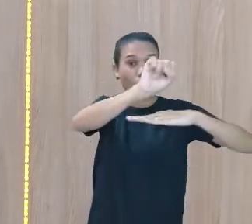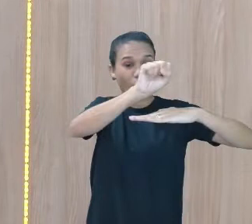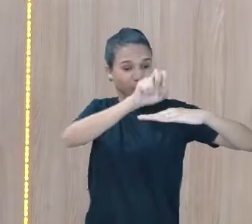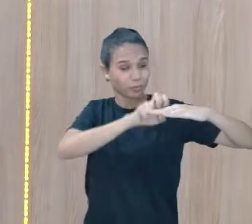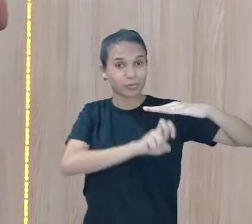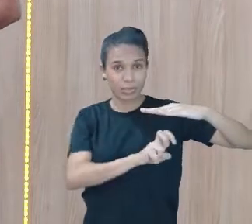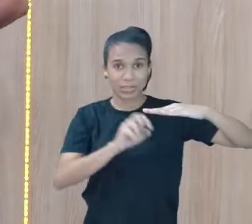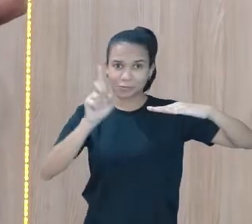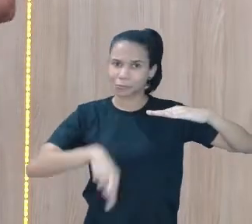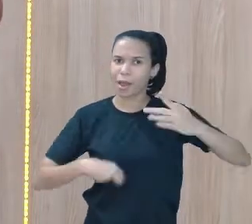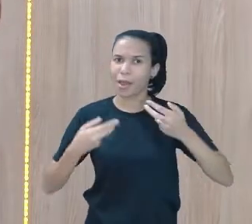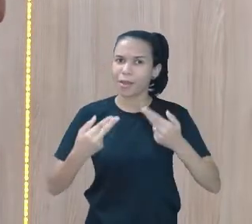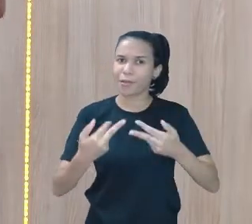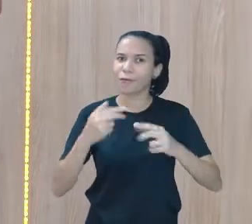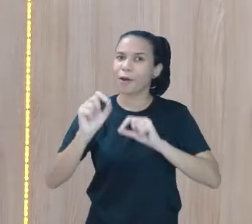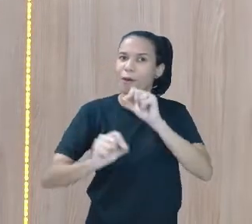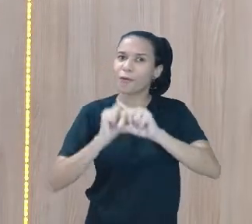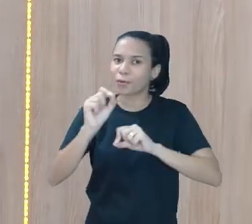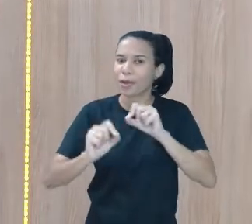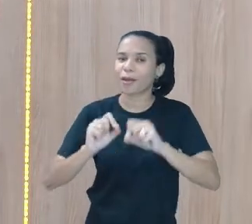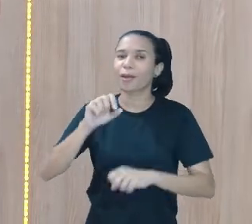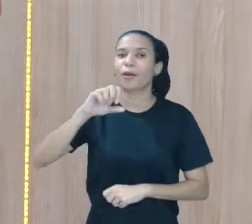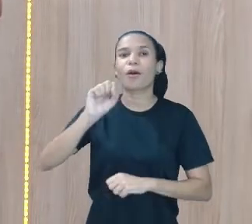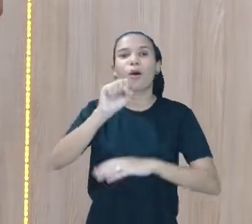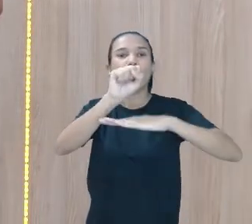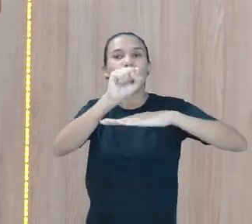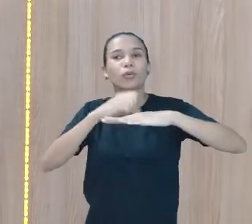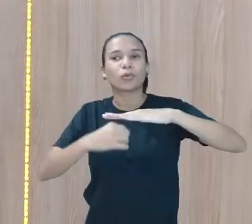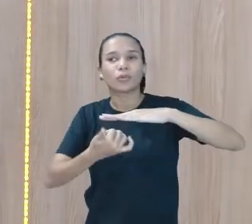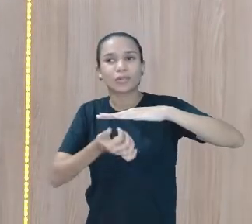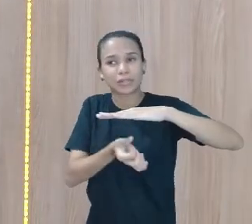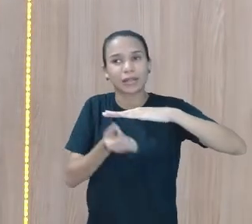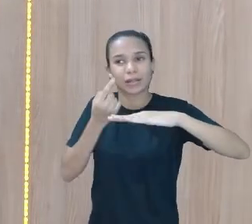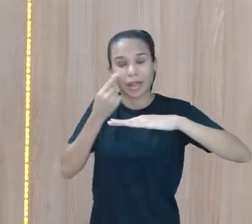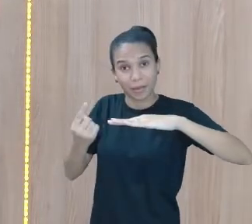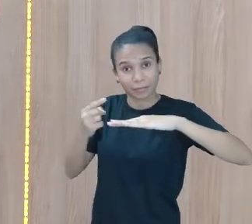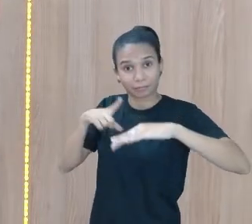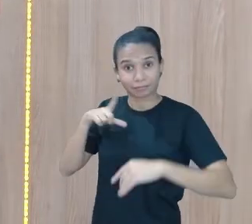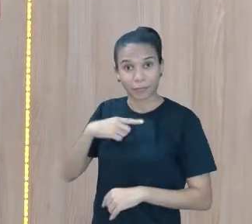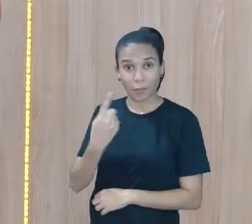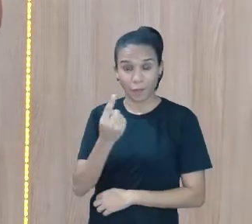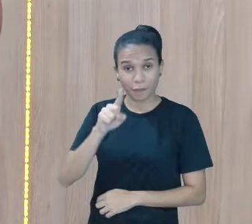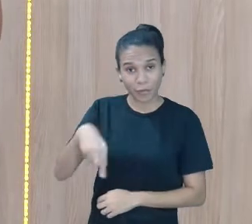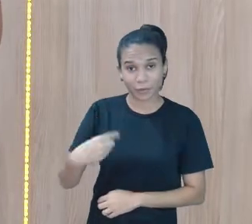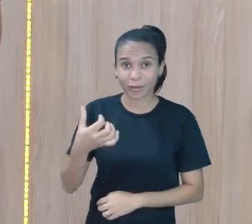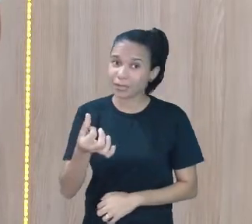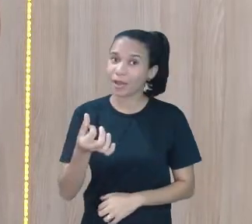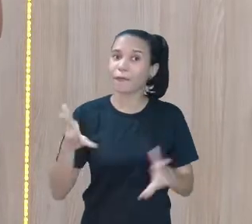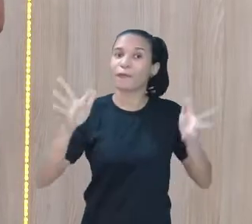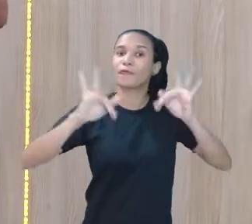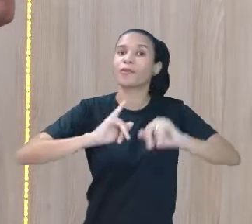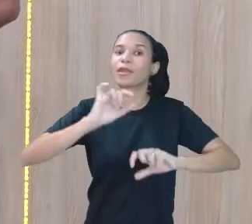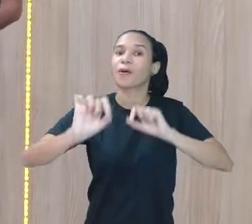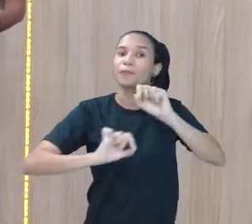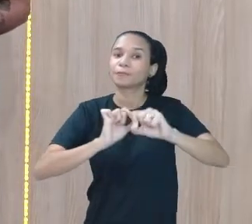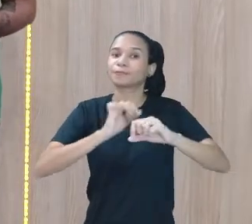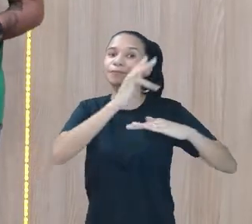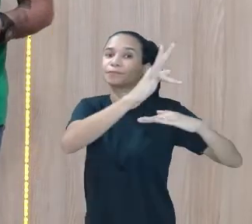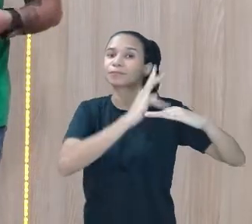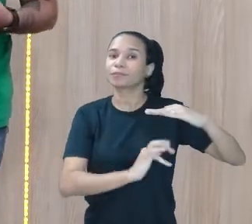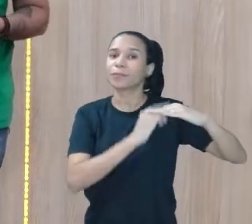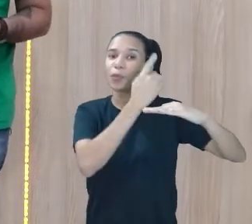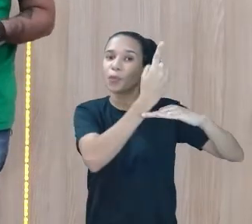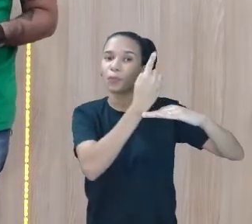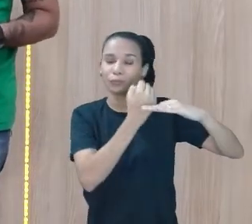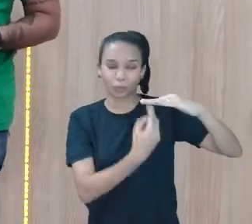8 sobre 5 é equivalente a 8 sobre 16, que vai dar 1,6. E por último, a fração 1 sobre